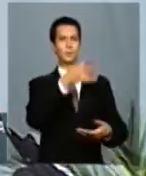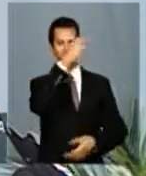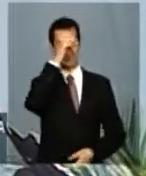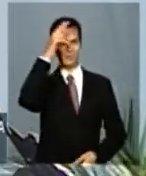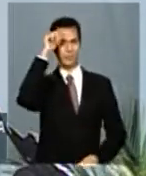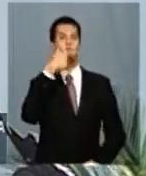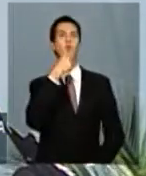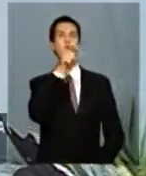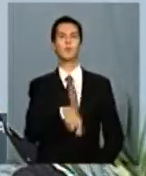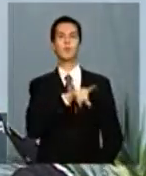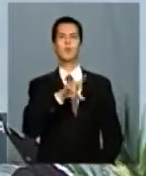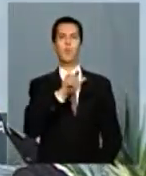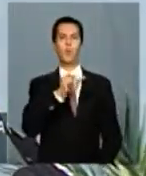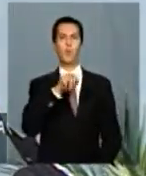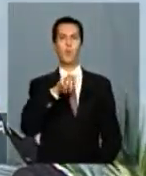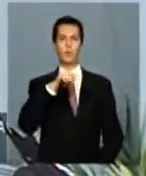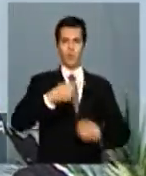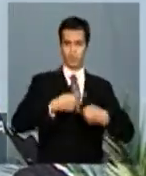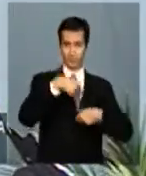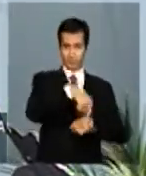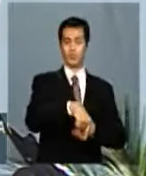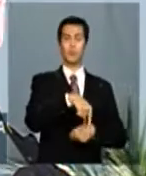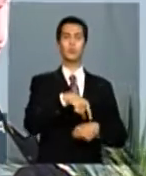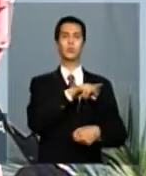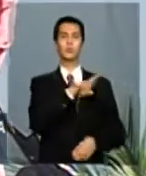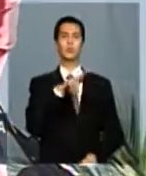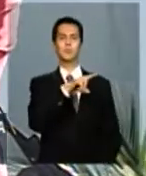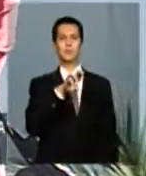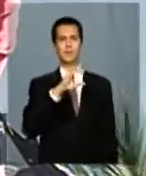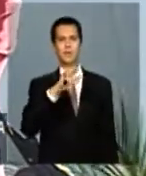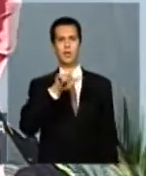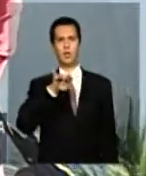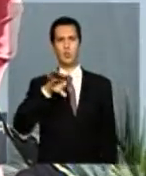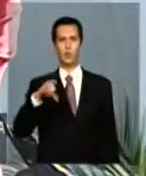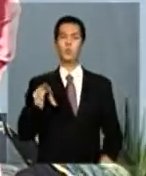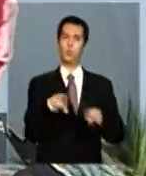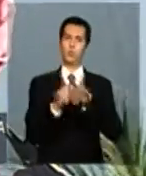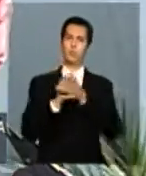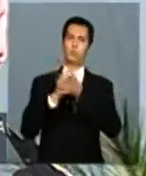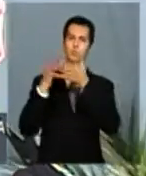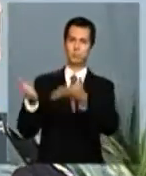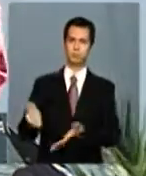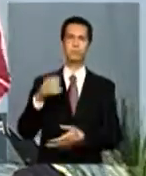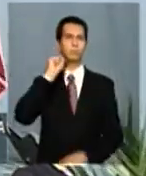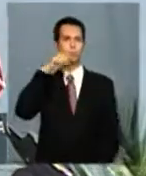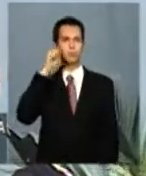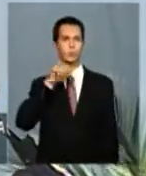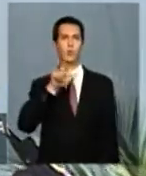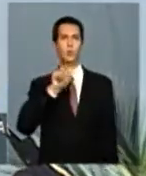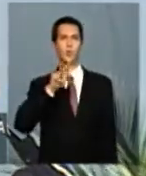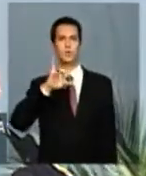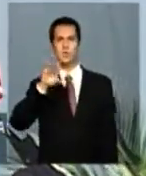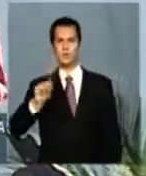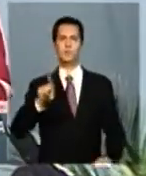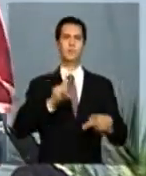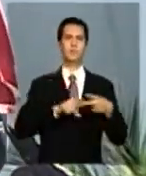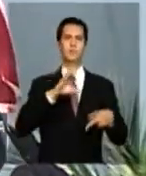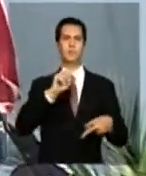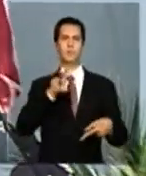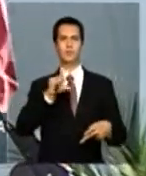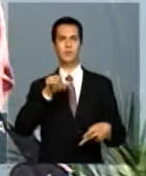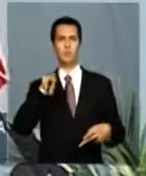Laguna, Célio Antônio. Os senadores Luiz Henrique e Cacildo